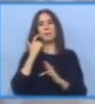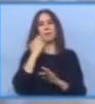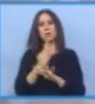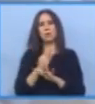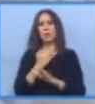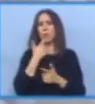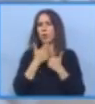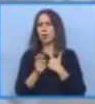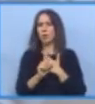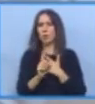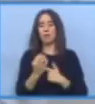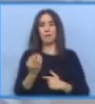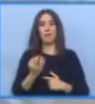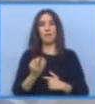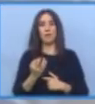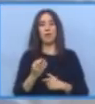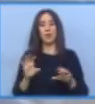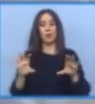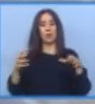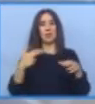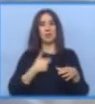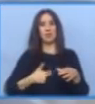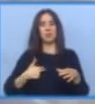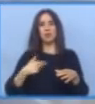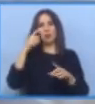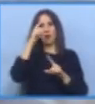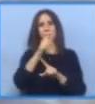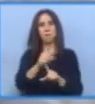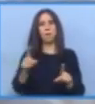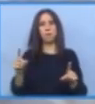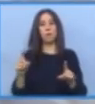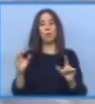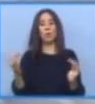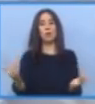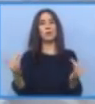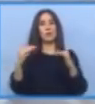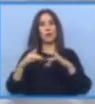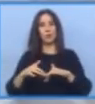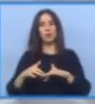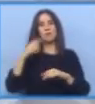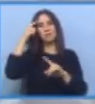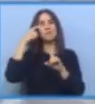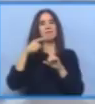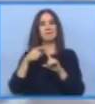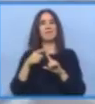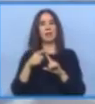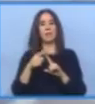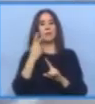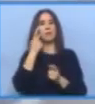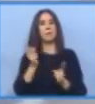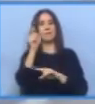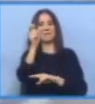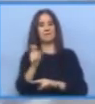por acaso que, precisamente, a comunidade cristã tem consciência que quando se reúne é para celebrar a presença do